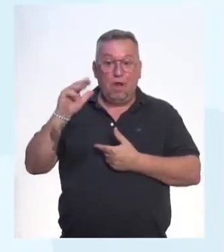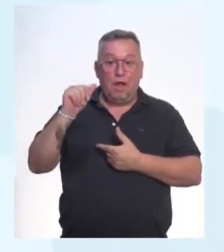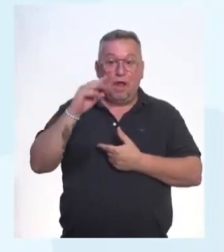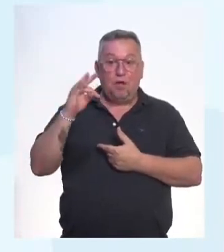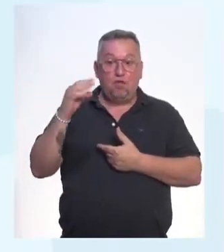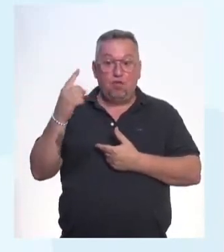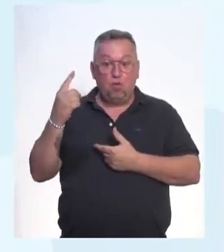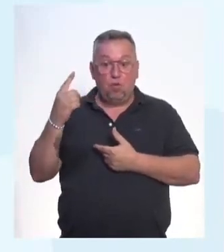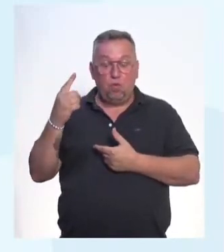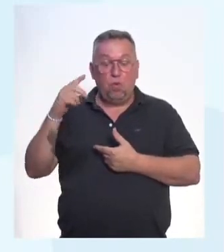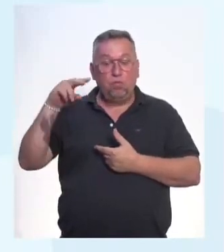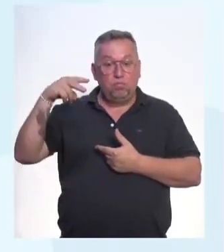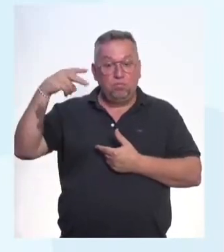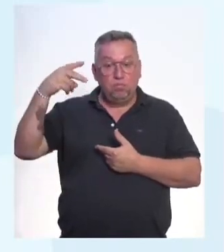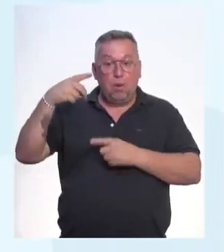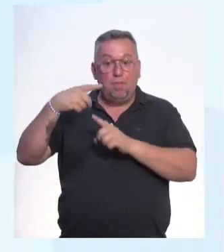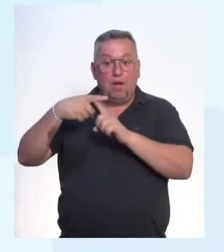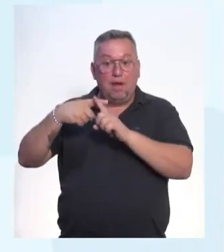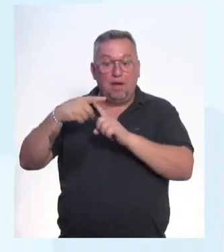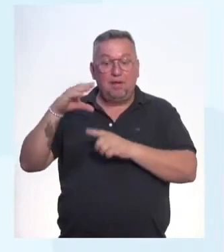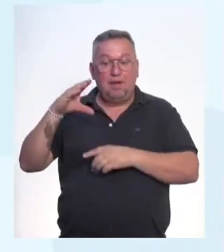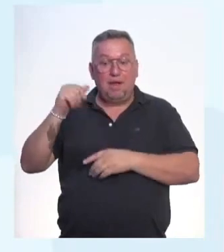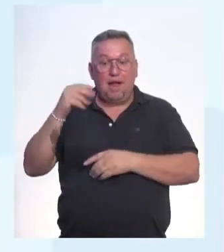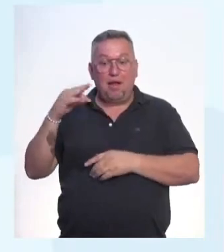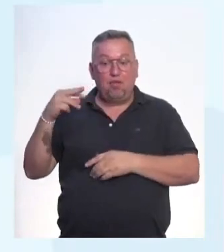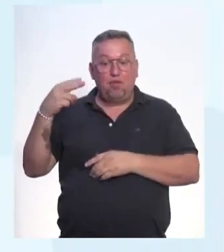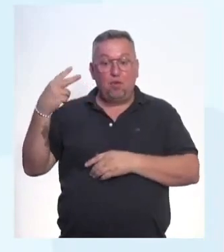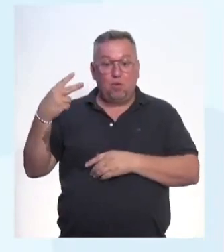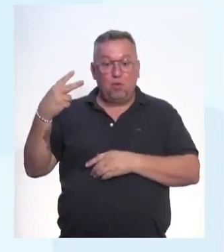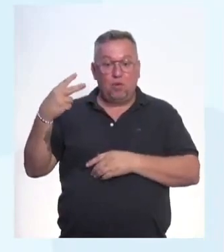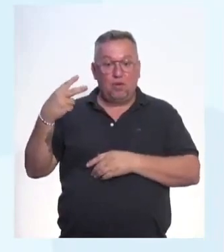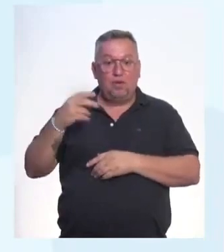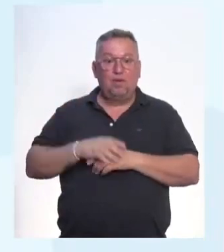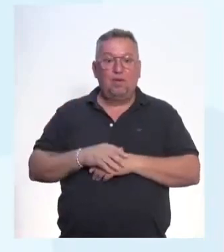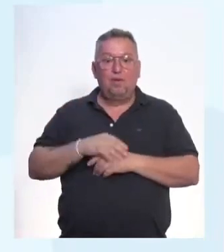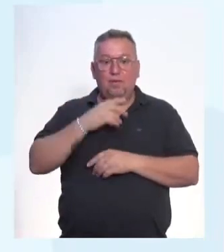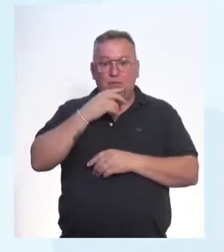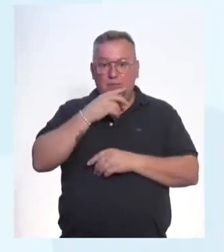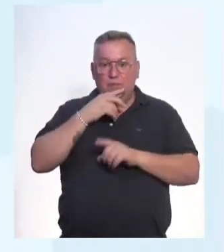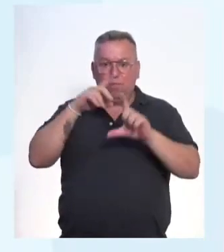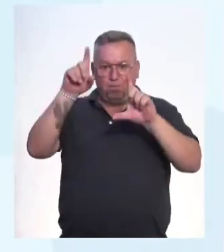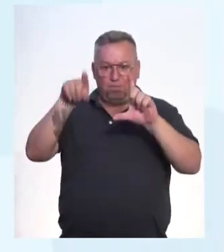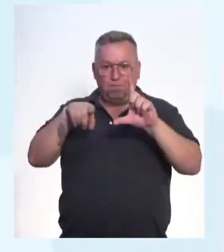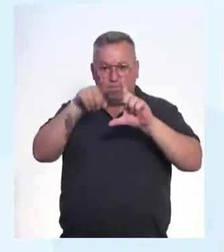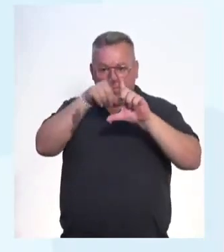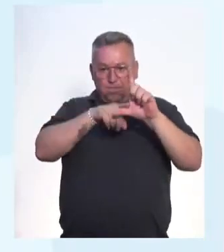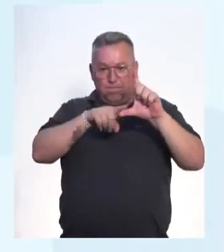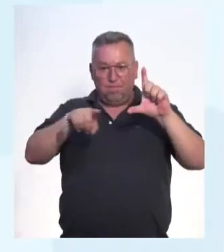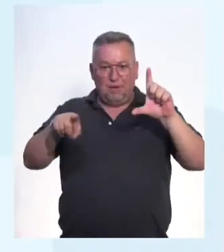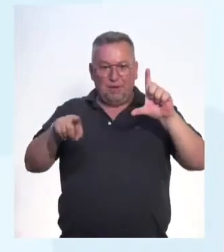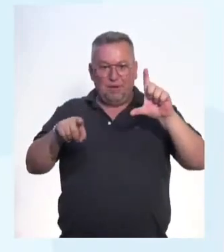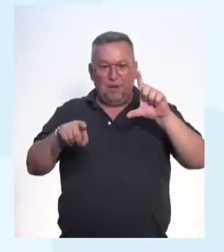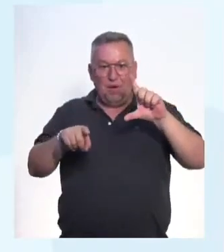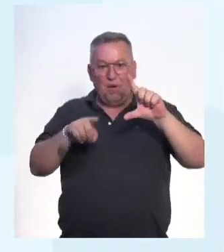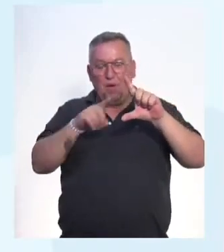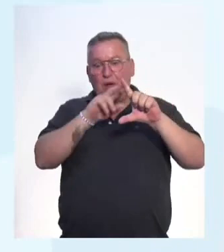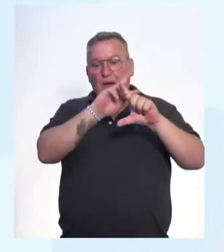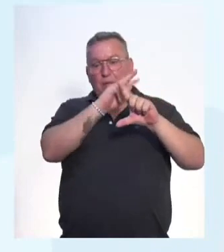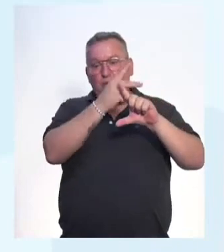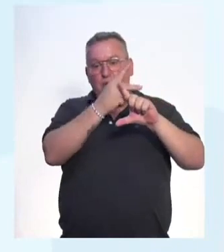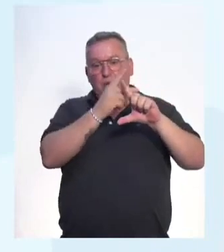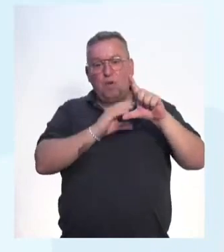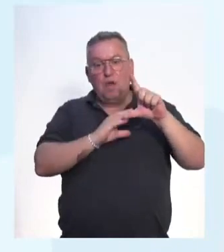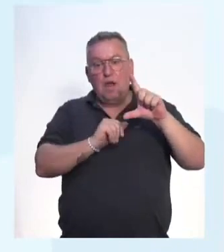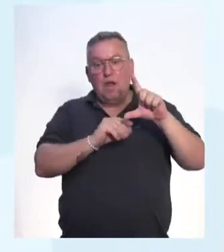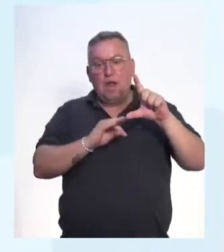ao quadrado mais cateto 2 ao quadrado. Hipotenusa mede 15, então